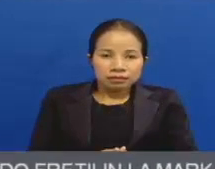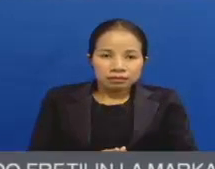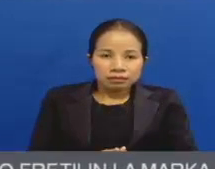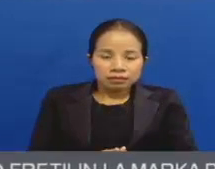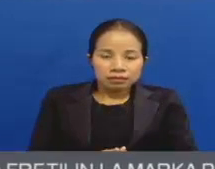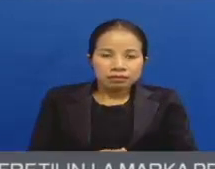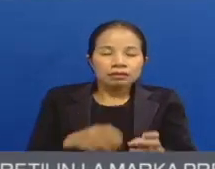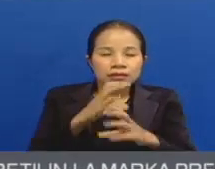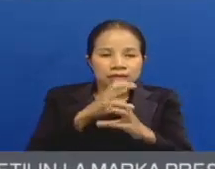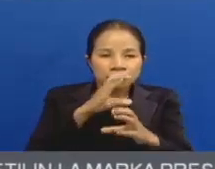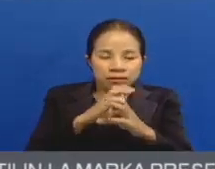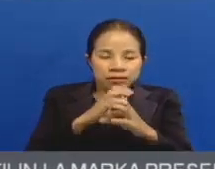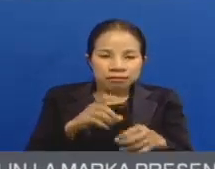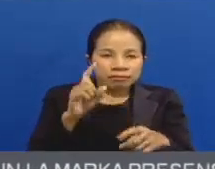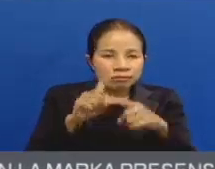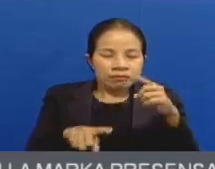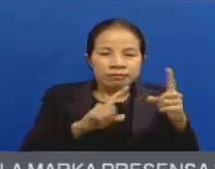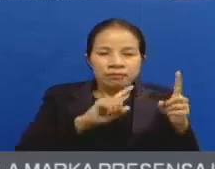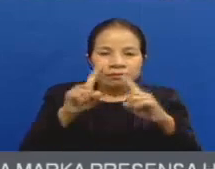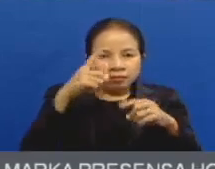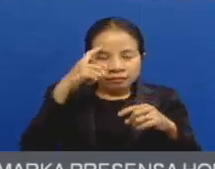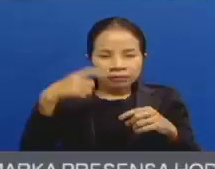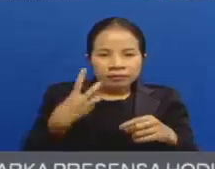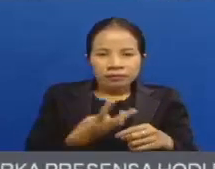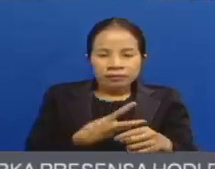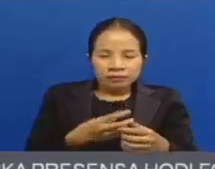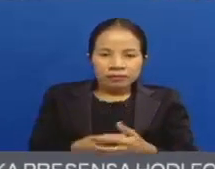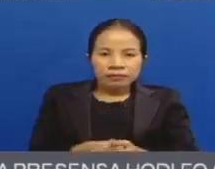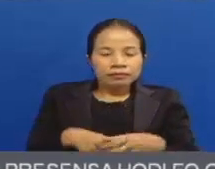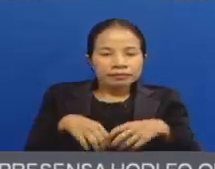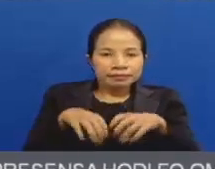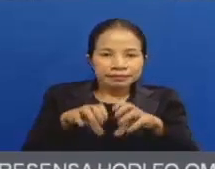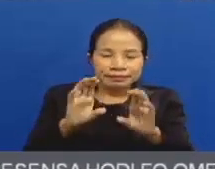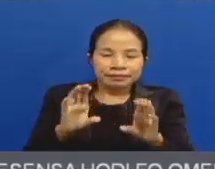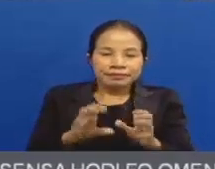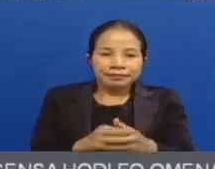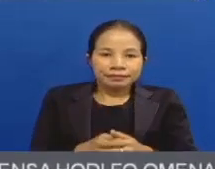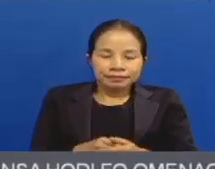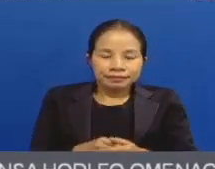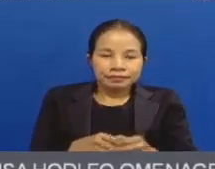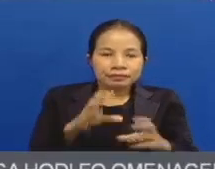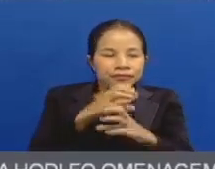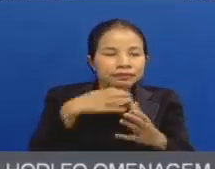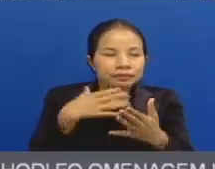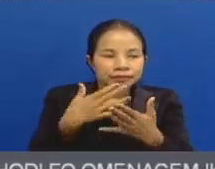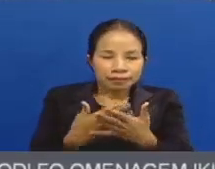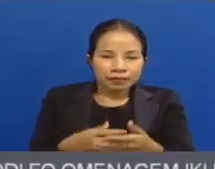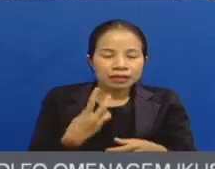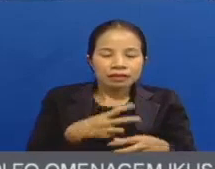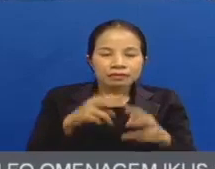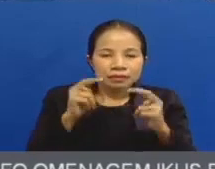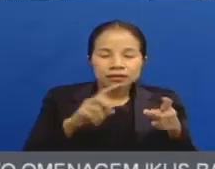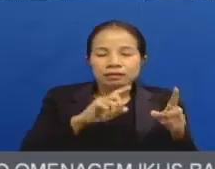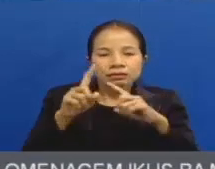nem careta. Então a questão é também, se está a leilão agora em condição de a Irene, está precisa